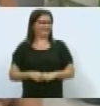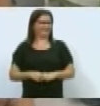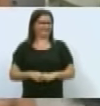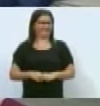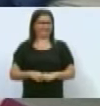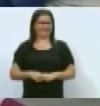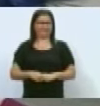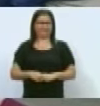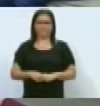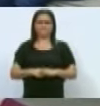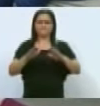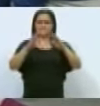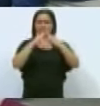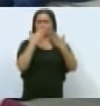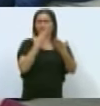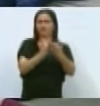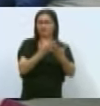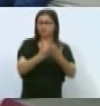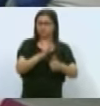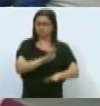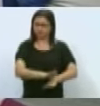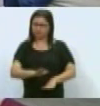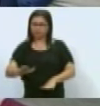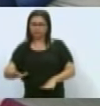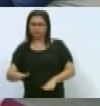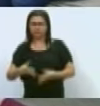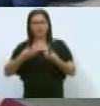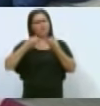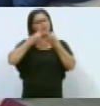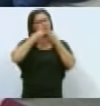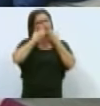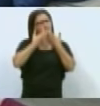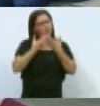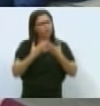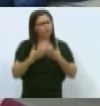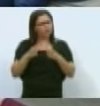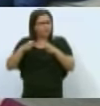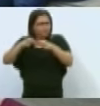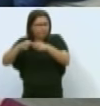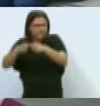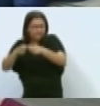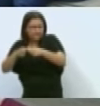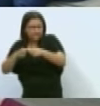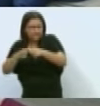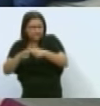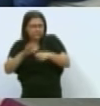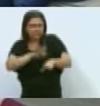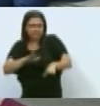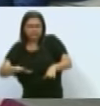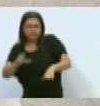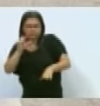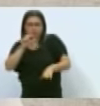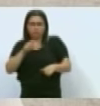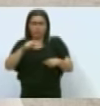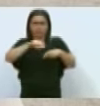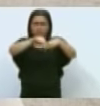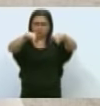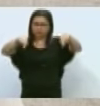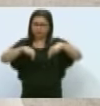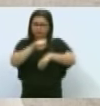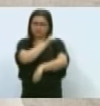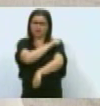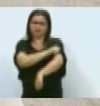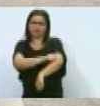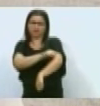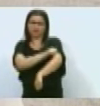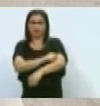Fala. Então, a escola infantil dela é uma escola muito boa, pequena, não pode ser uma quantidade muito grande de criança. E agora a gente está